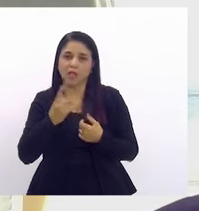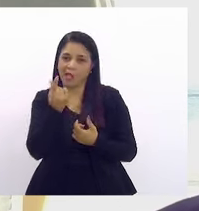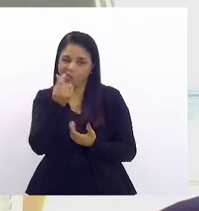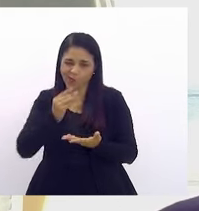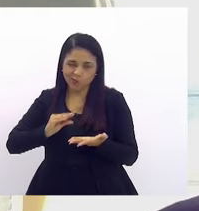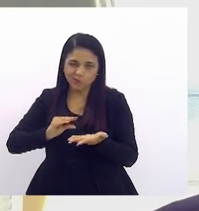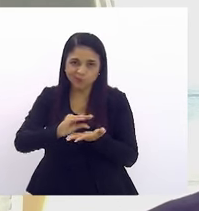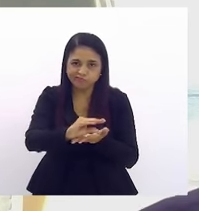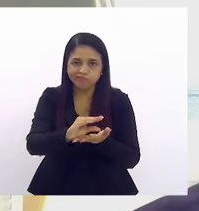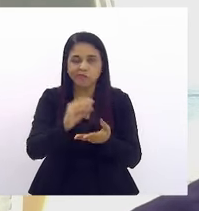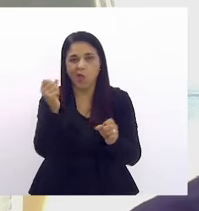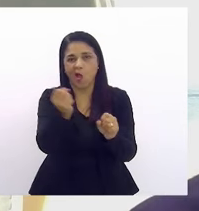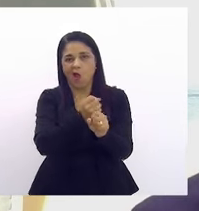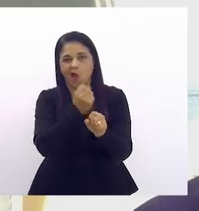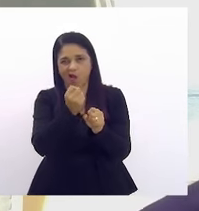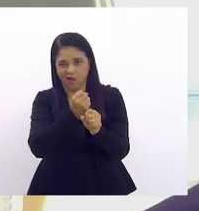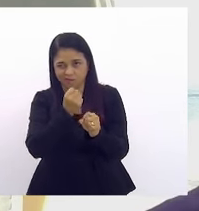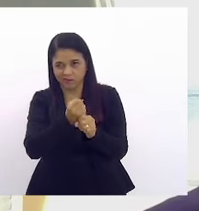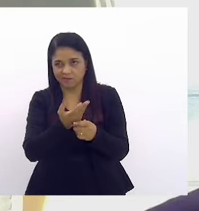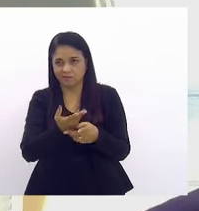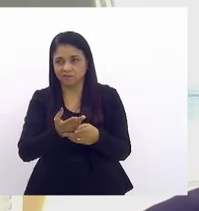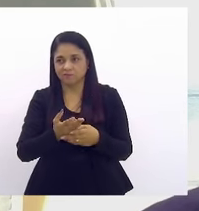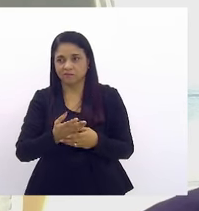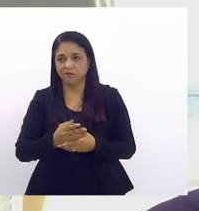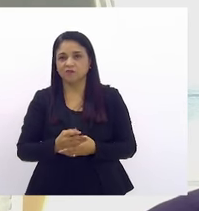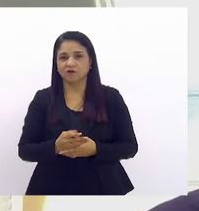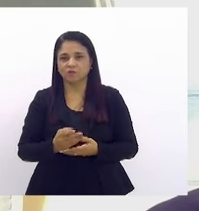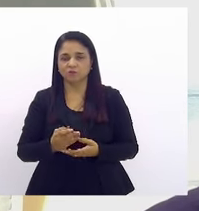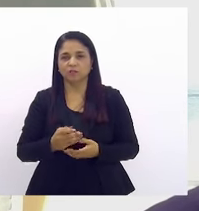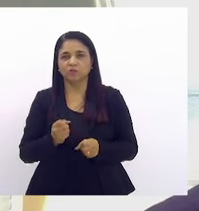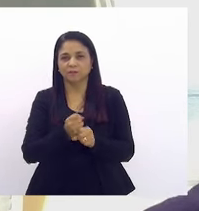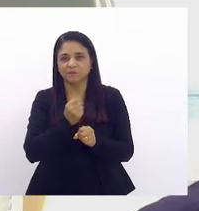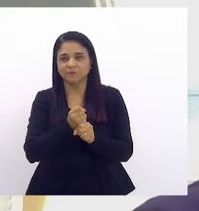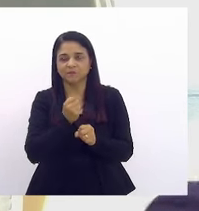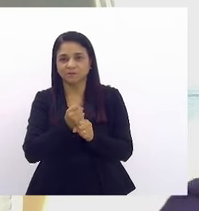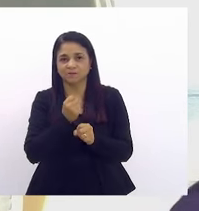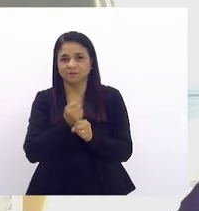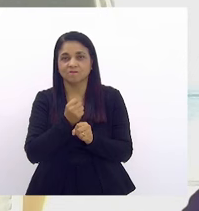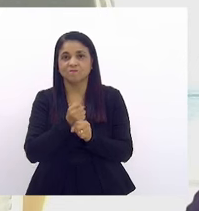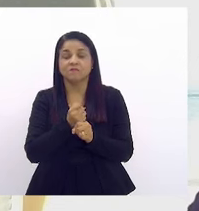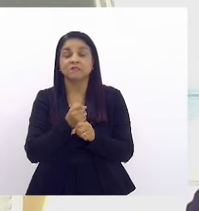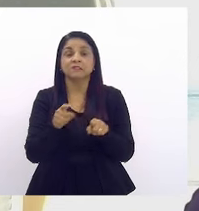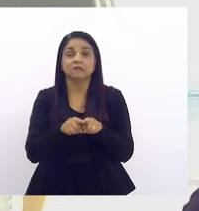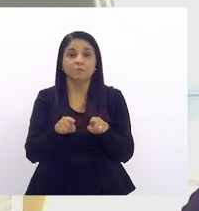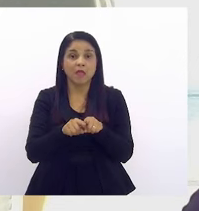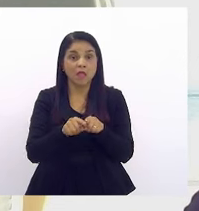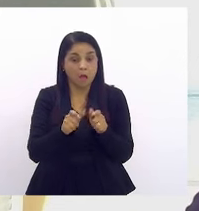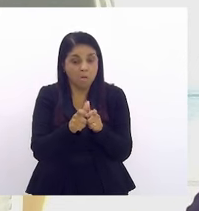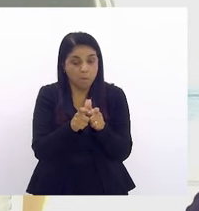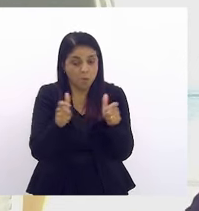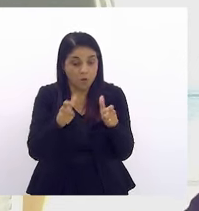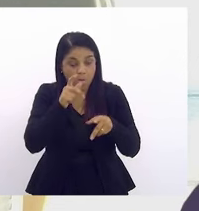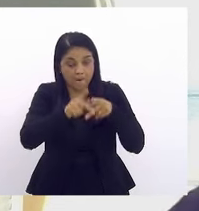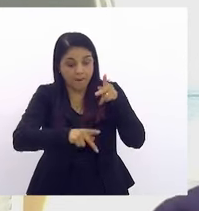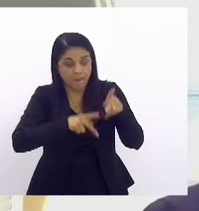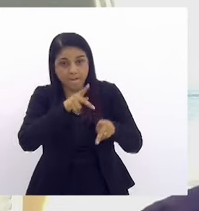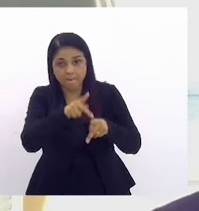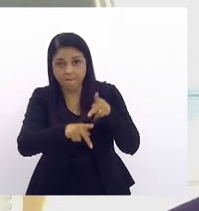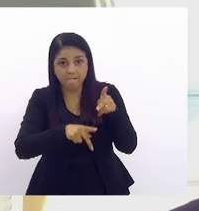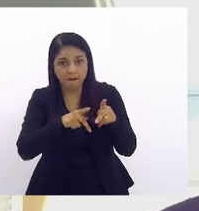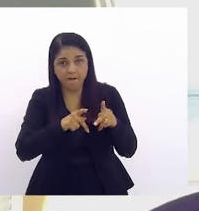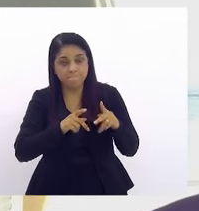fazer. E, com isso, também se cresceu a população, a quantidade